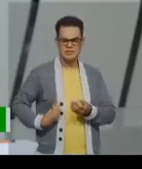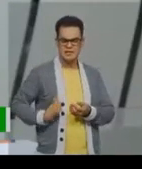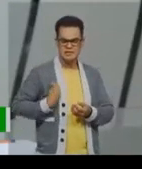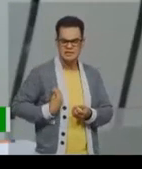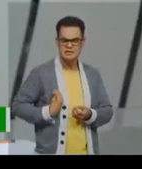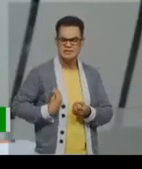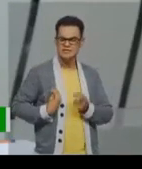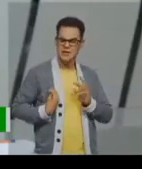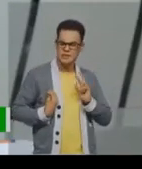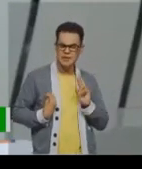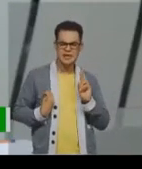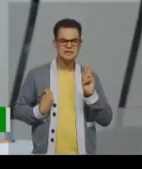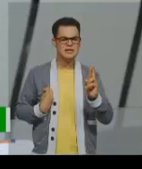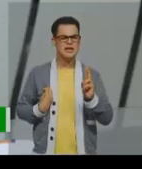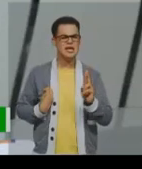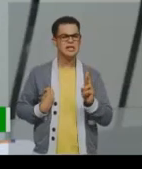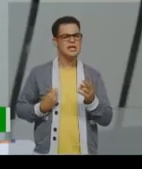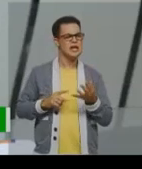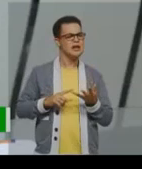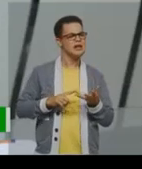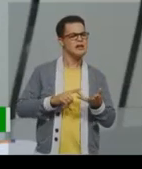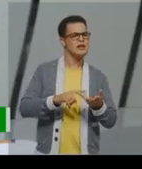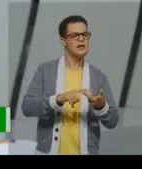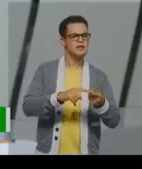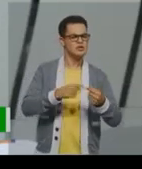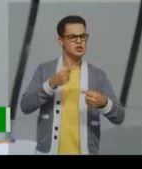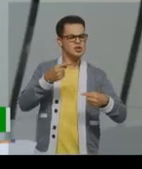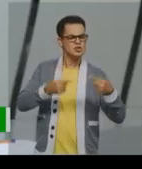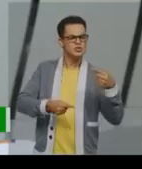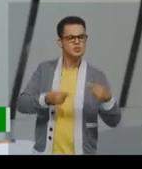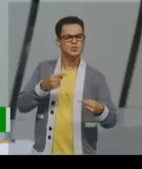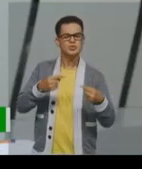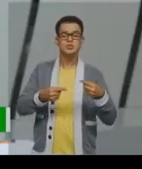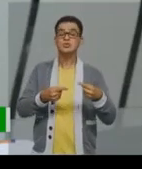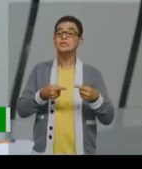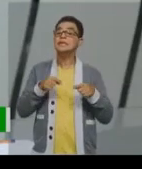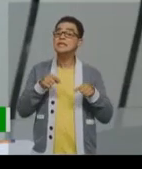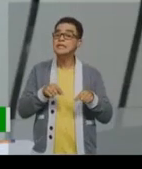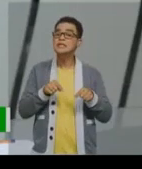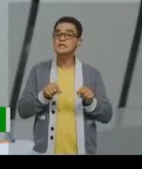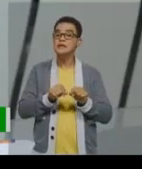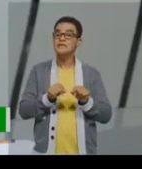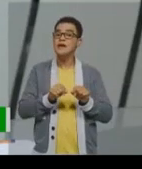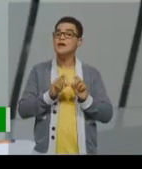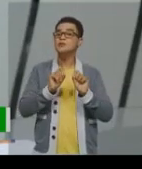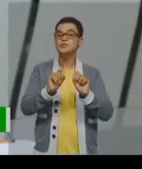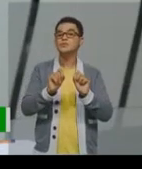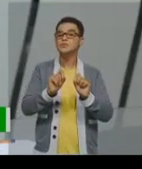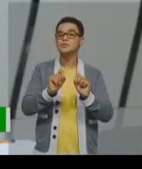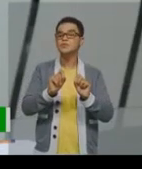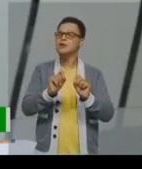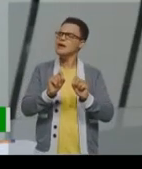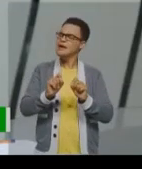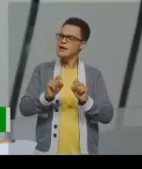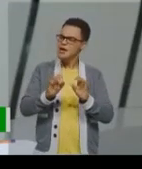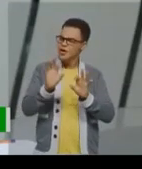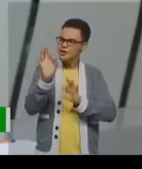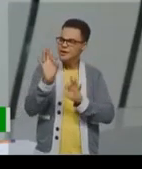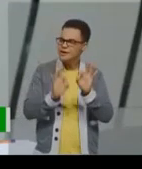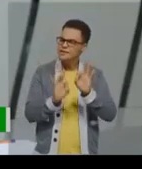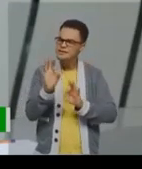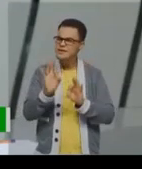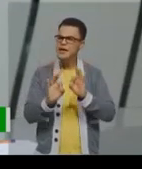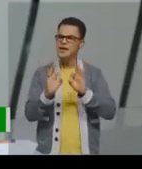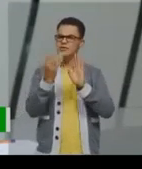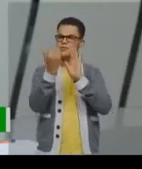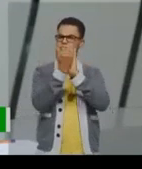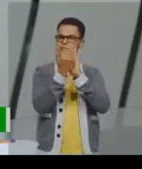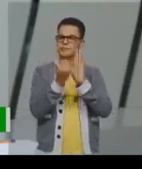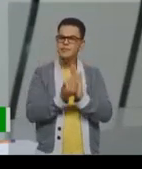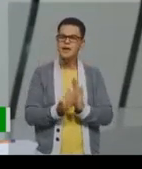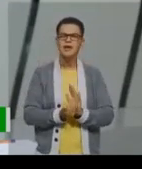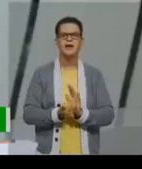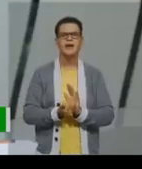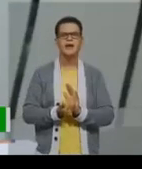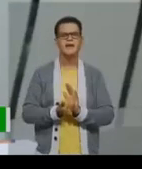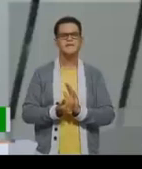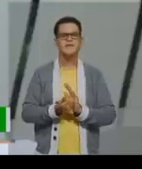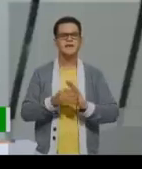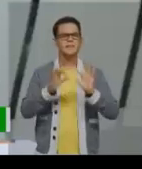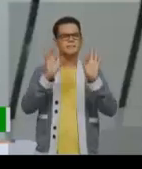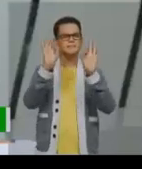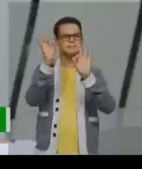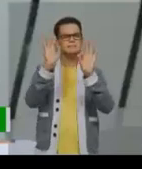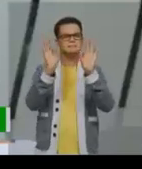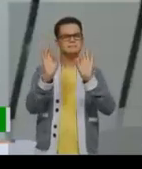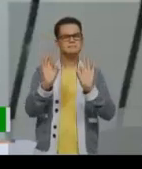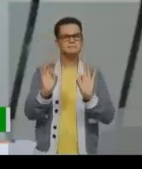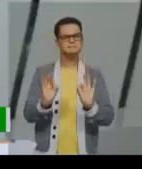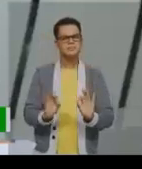representar determinada classe de trabalhadores, e isso dá mais organização, isso aí faz com que tenha aí, né, uma sistematização até mesmo do que vai